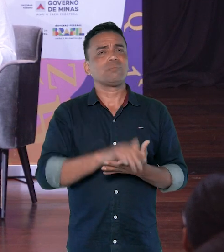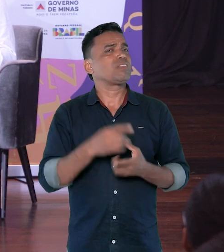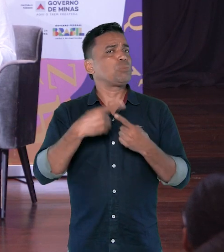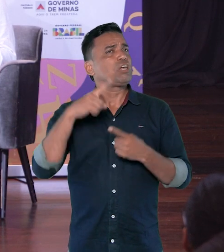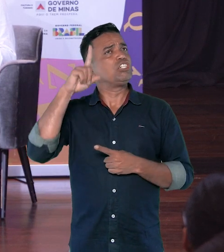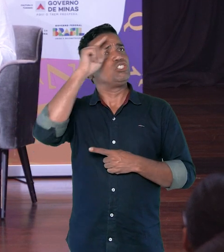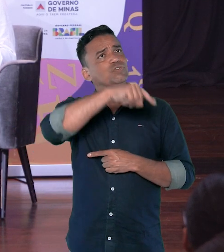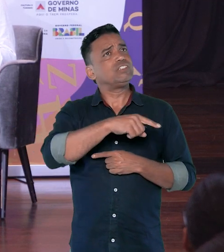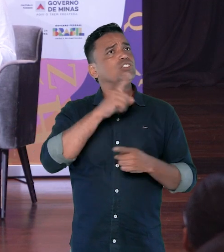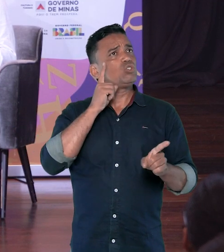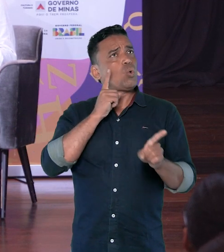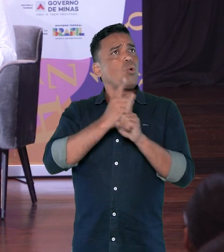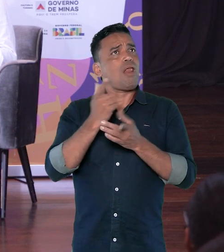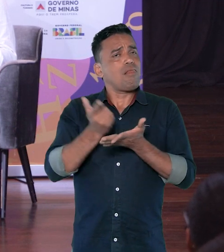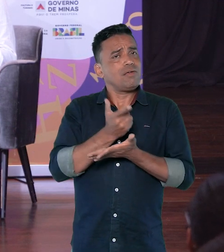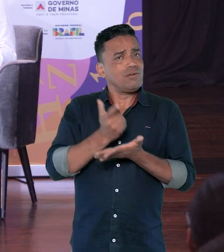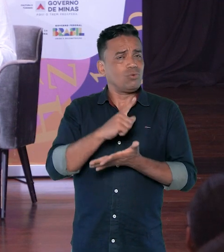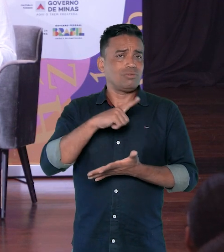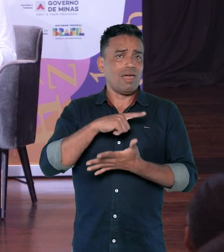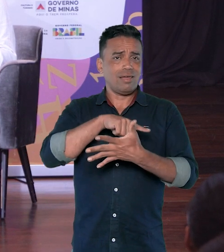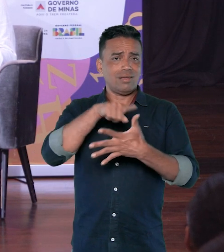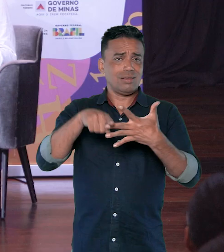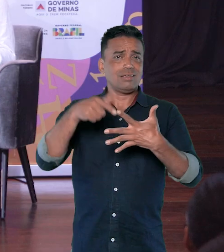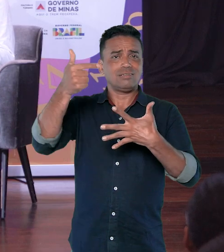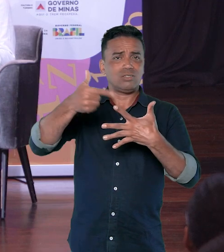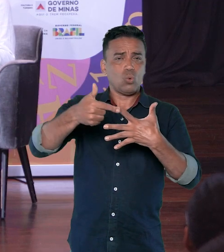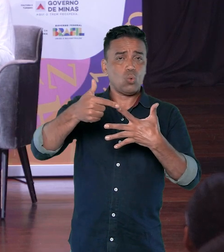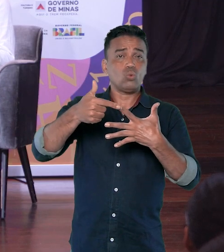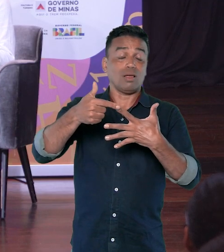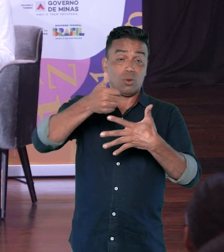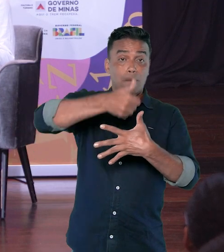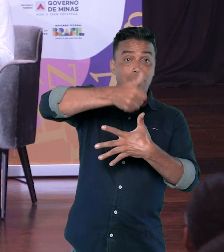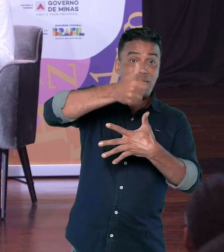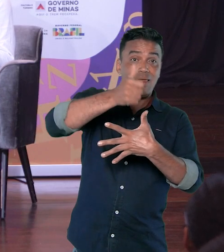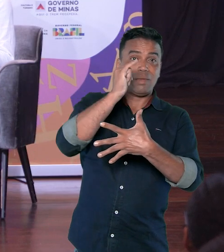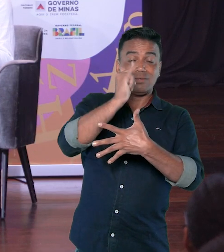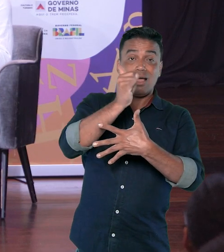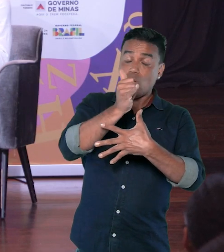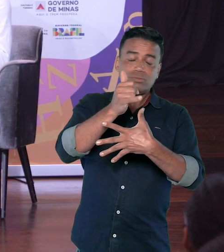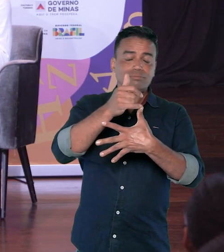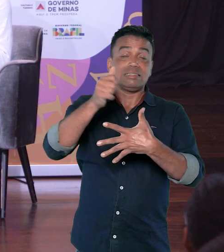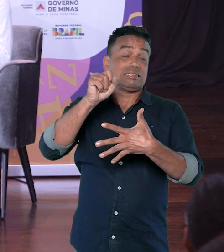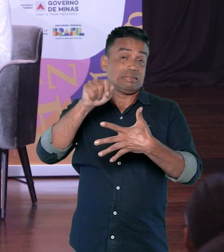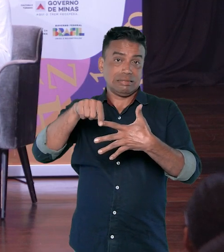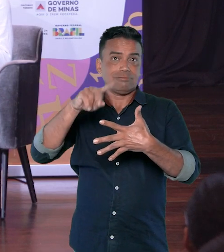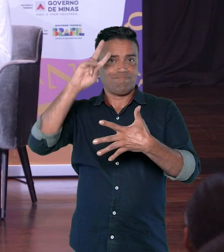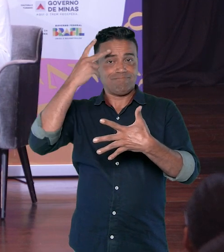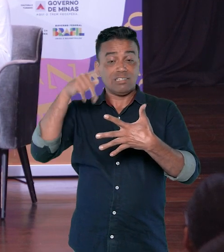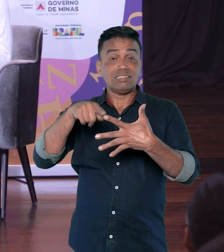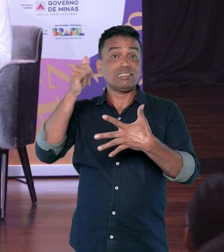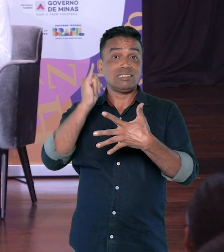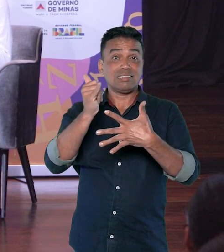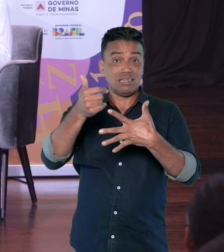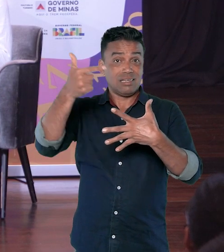né, você encontrar um livro assim, porque a estrutura da narração em primeira pessoa, em segunda pessoa, né, essa